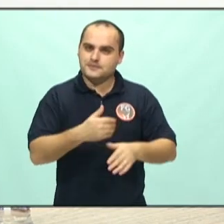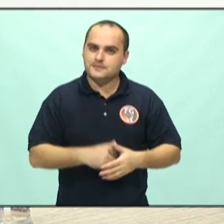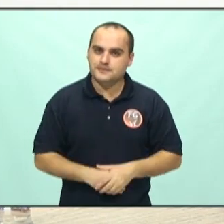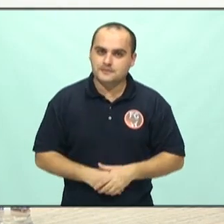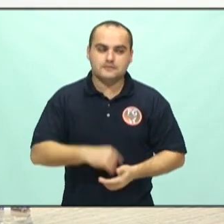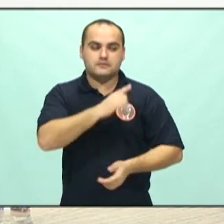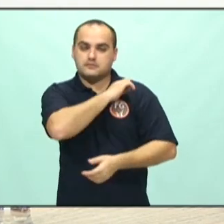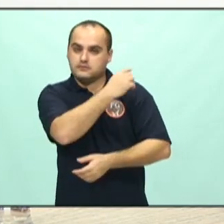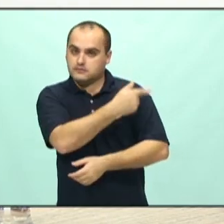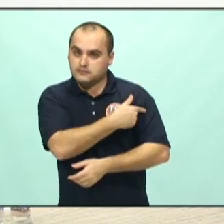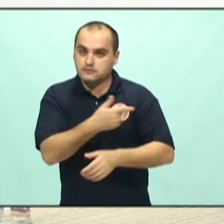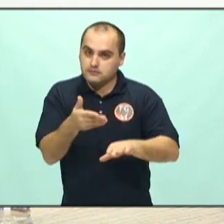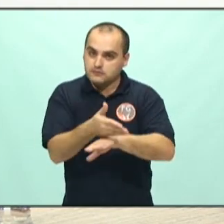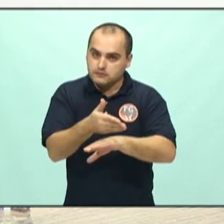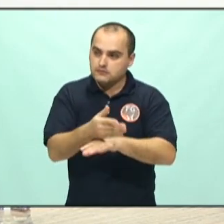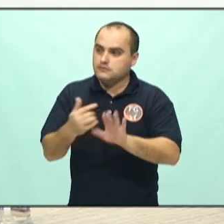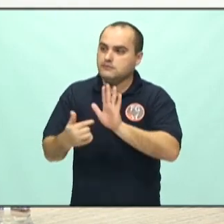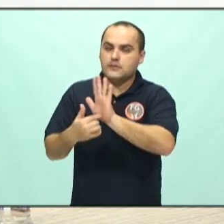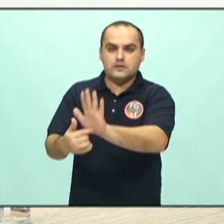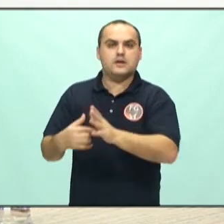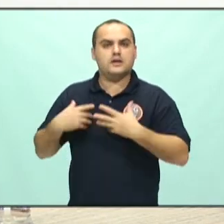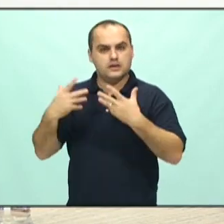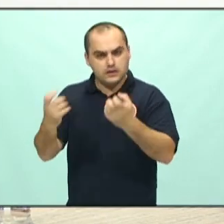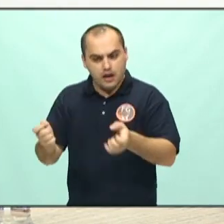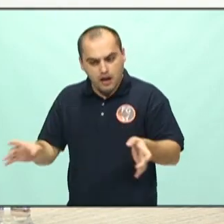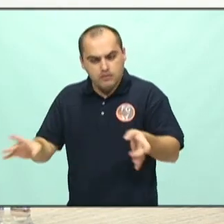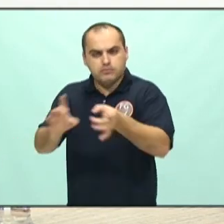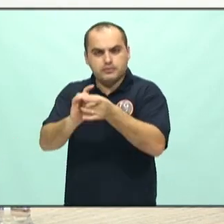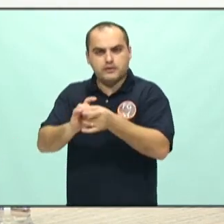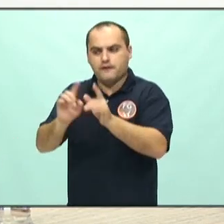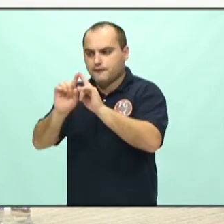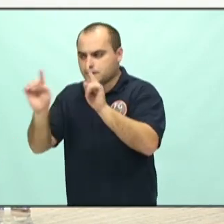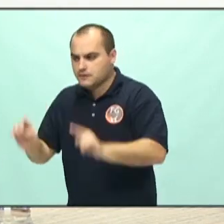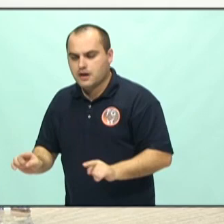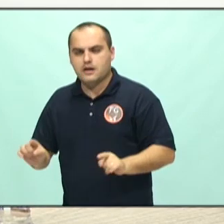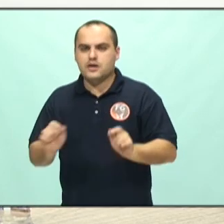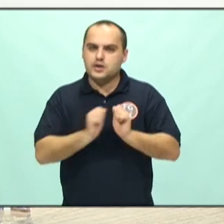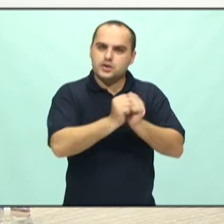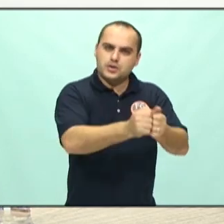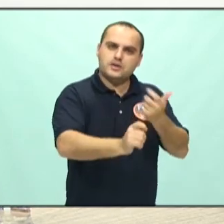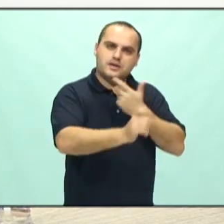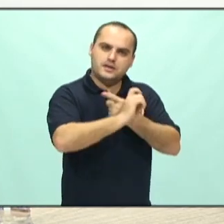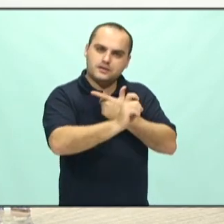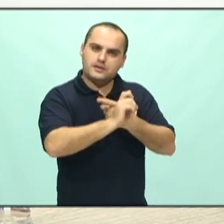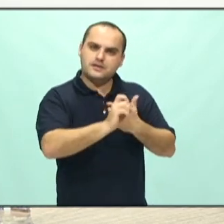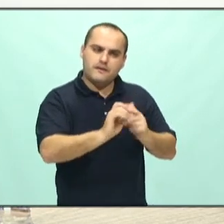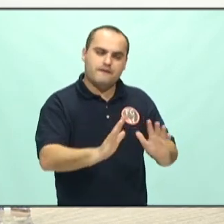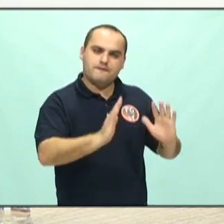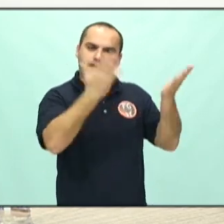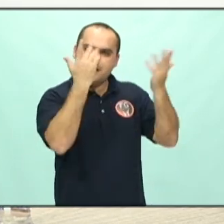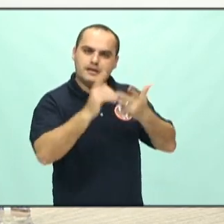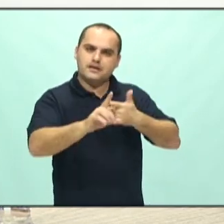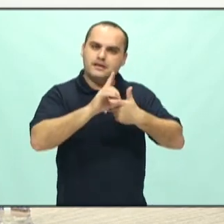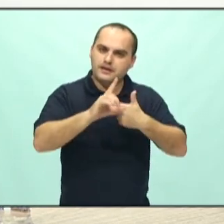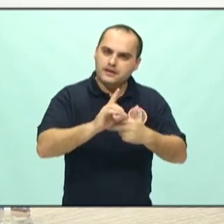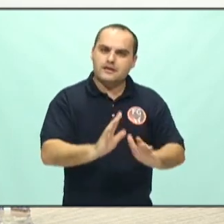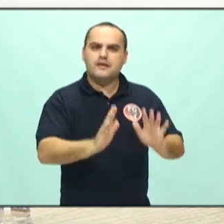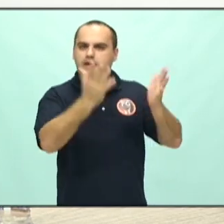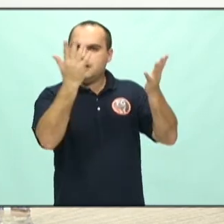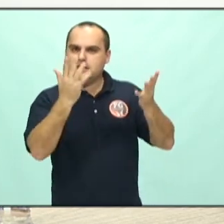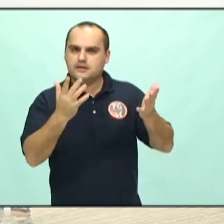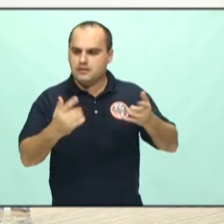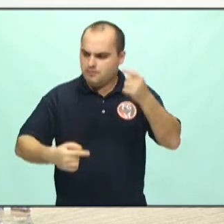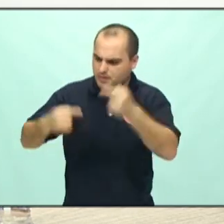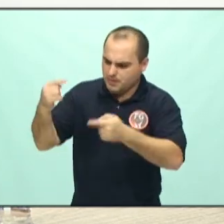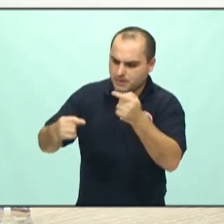para mostrar que a gente está querendo ter essa integração entre os servidores e confraternizar. O momento de disputa a gente vai deixar um pouquinho